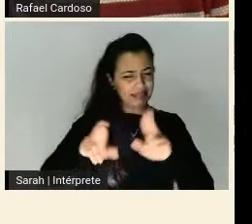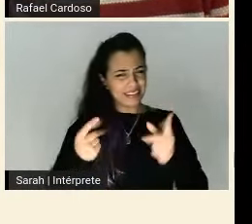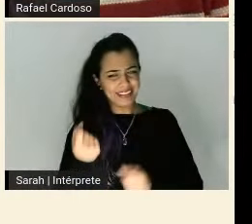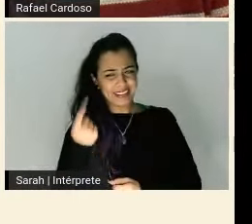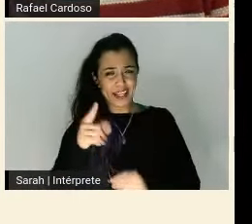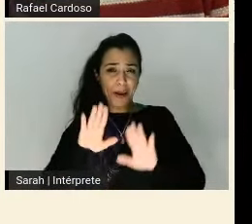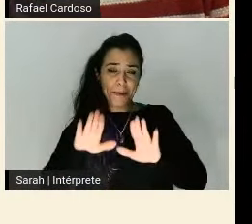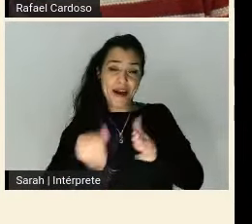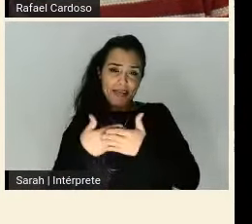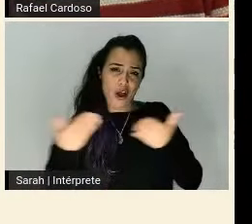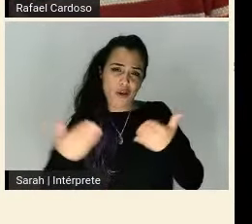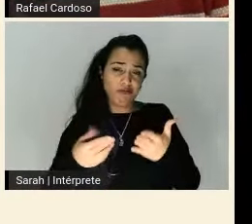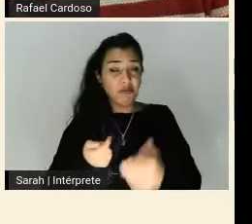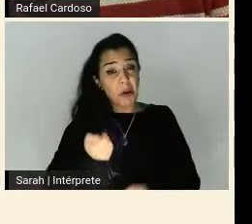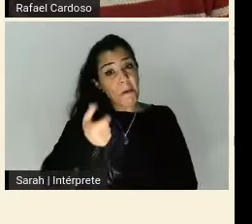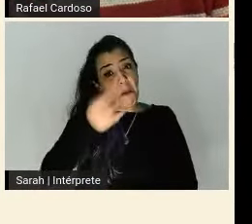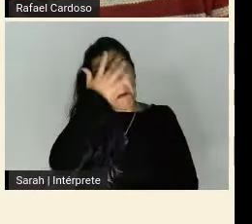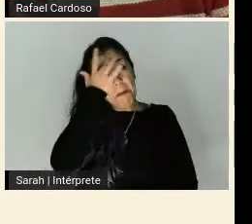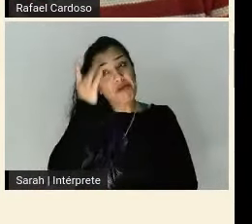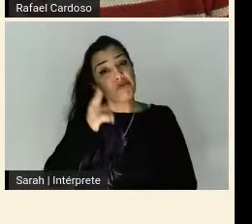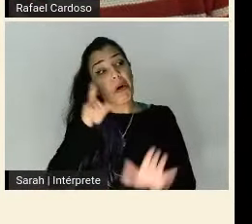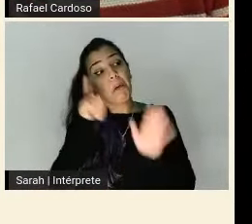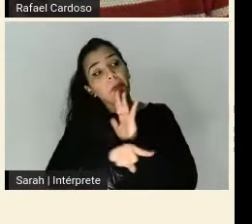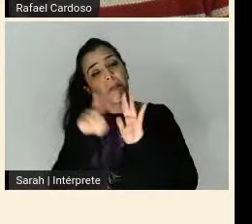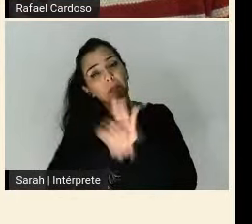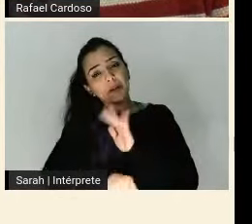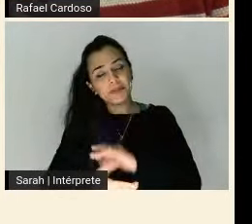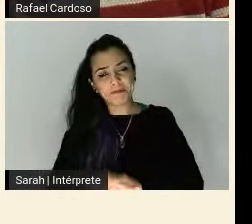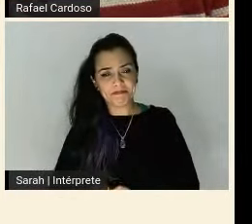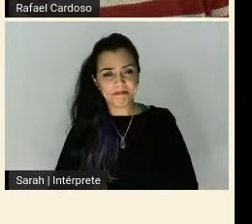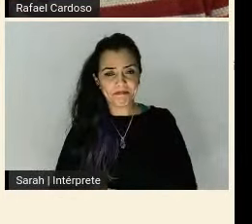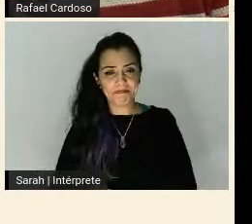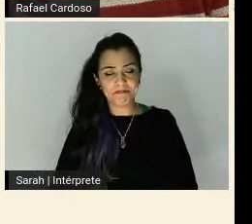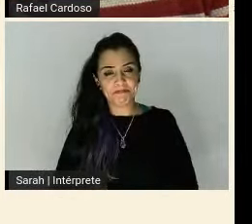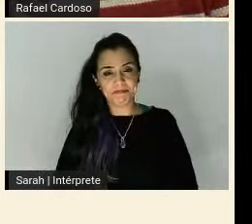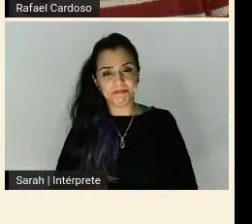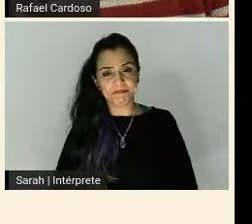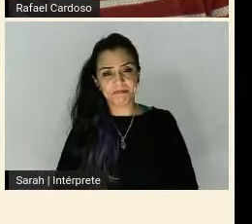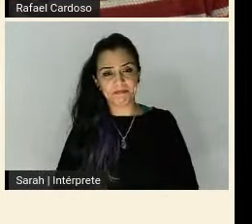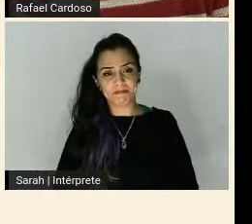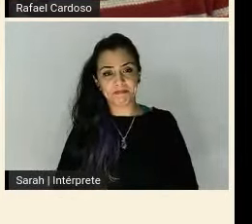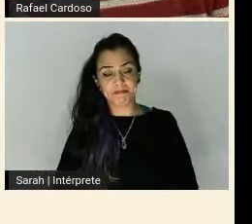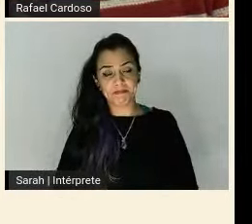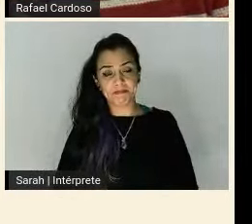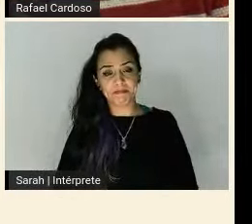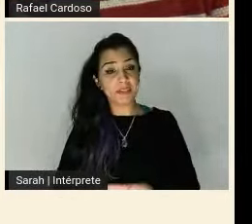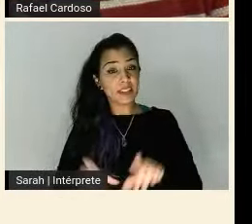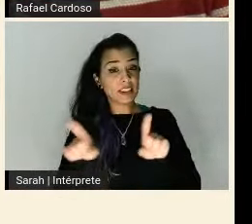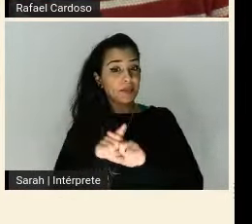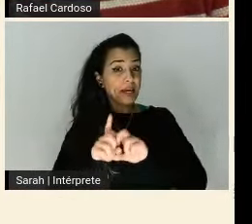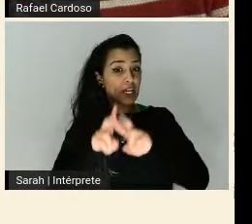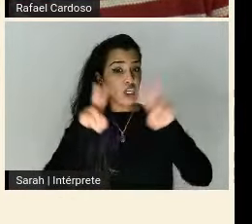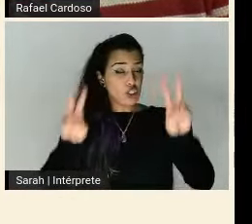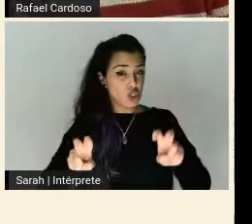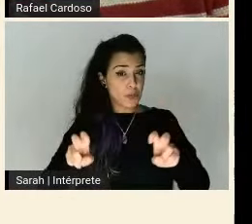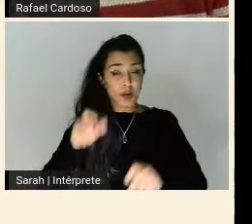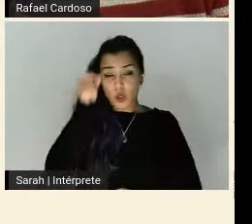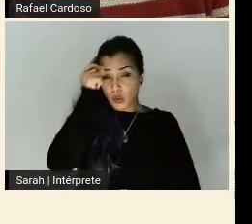Ao decretar que a semana teria sido o corte da navalha que removeu cirurgicamente a cultura de